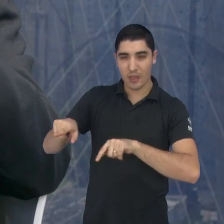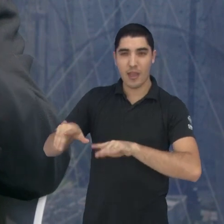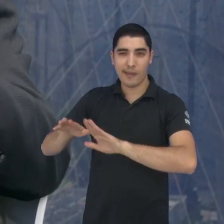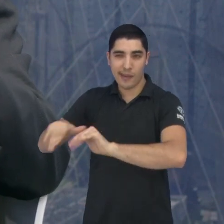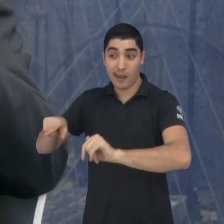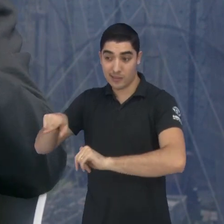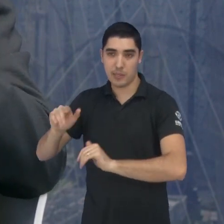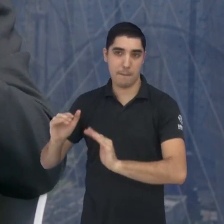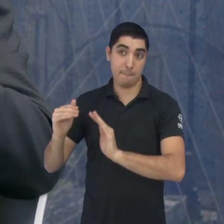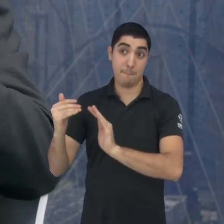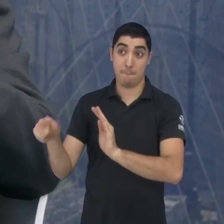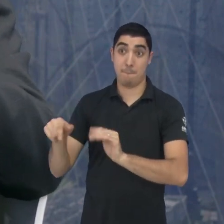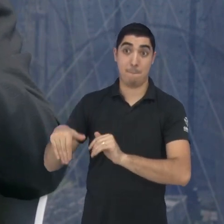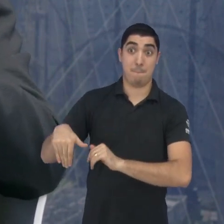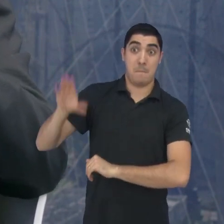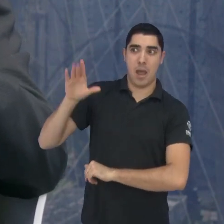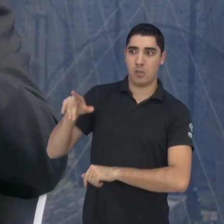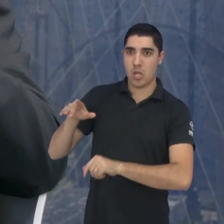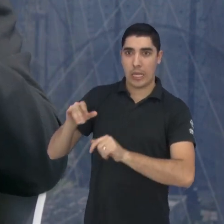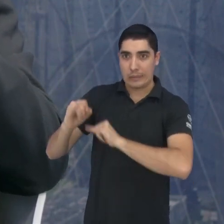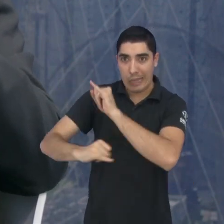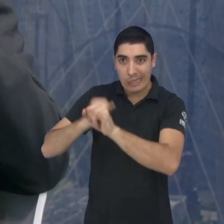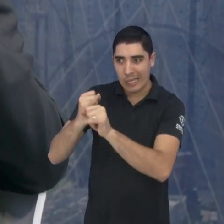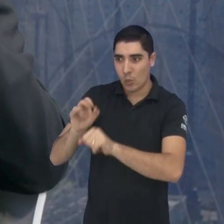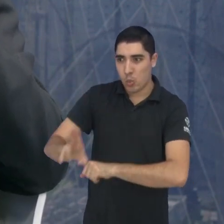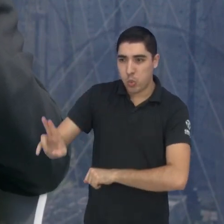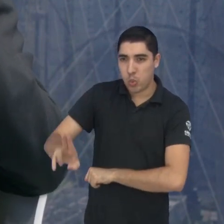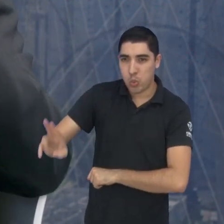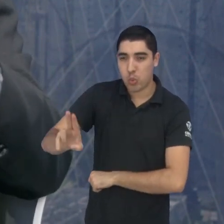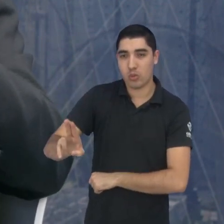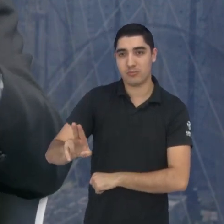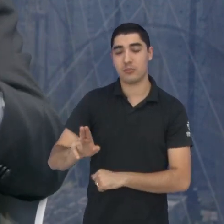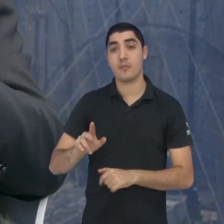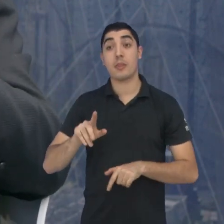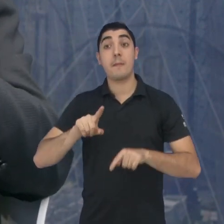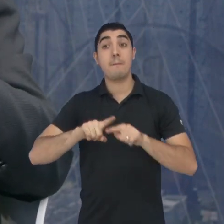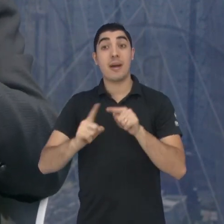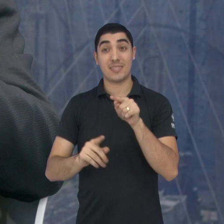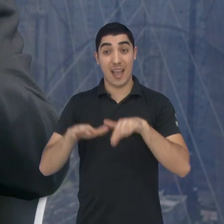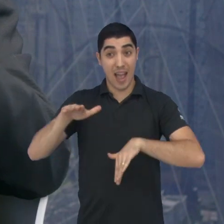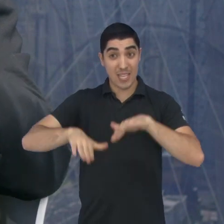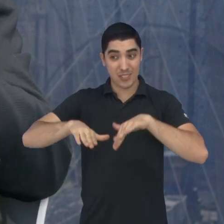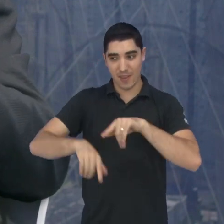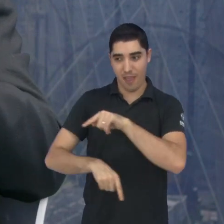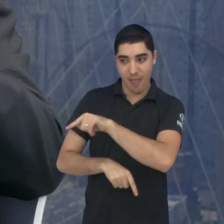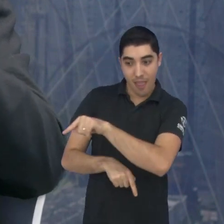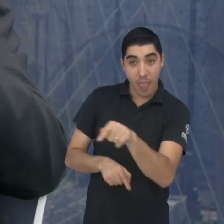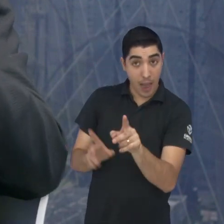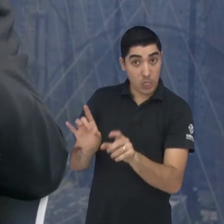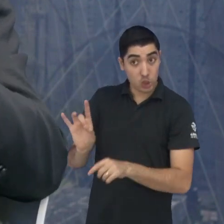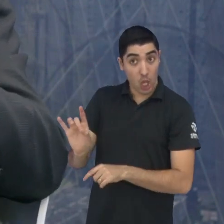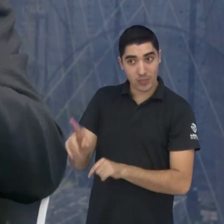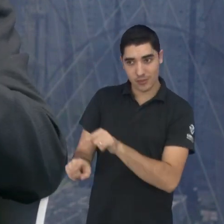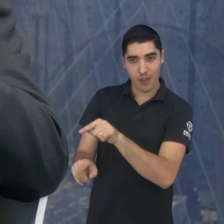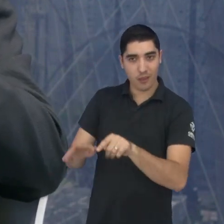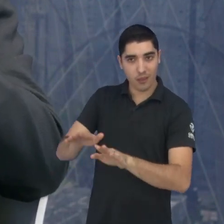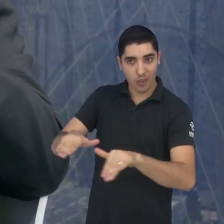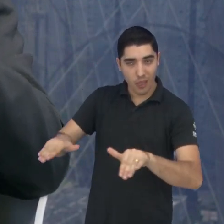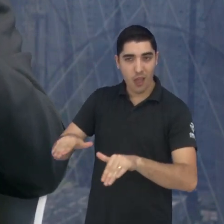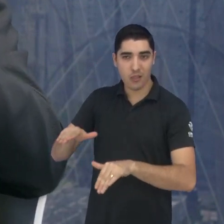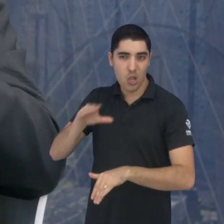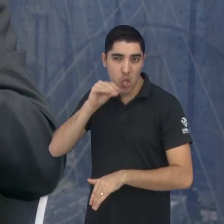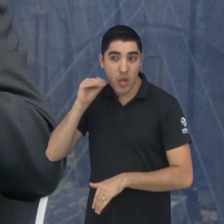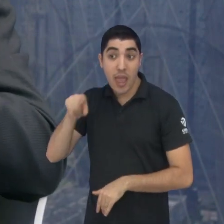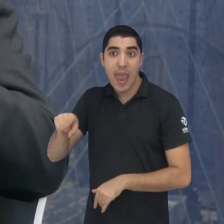têm, então as próprias crianças e adolescentes acabam conhecendo melhor o mecanismo, conhecendo melhor a rede